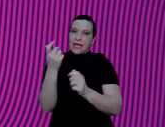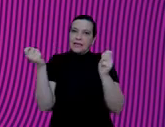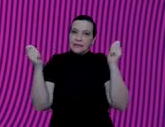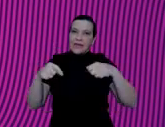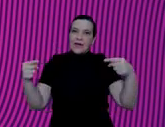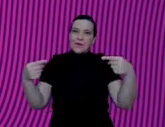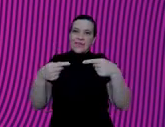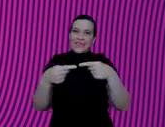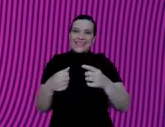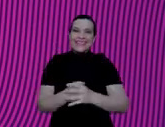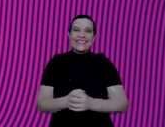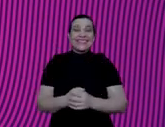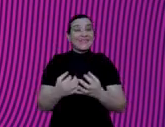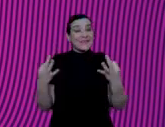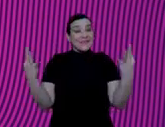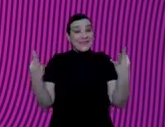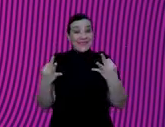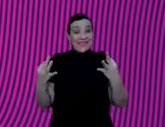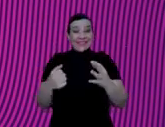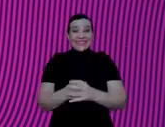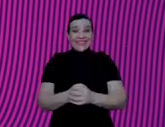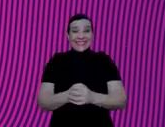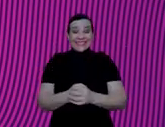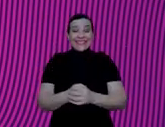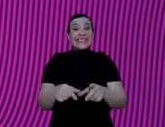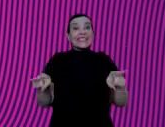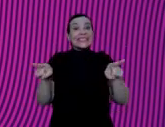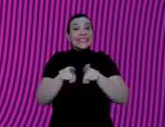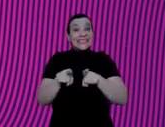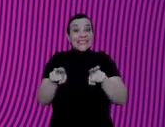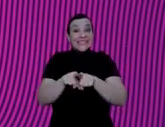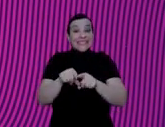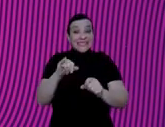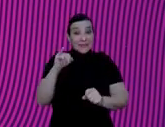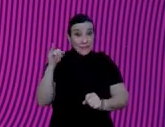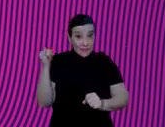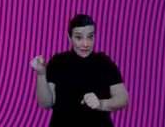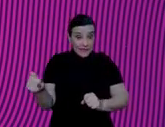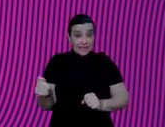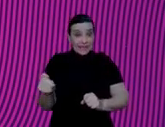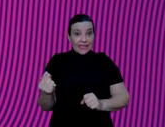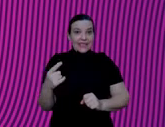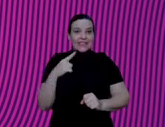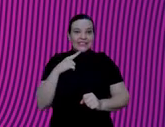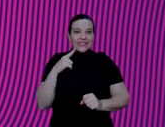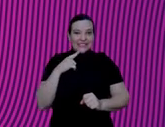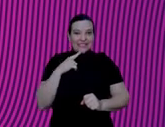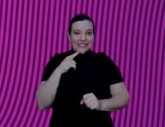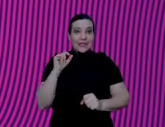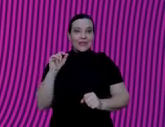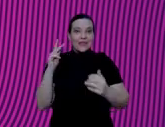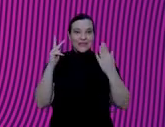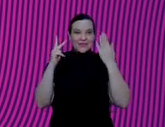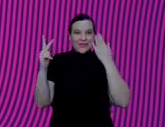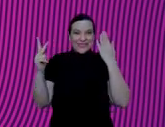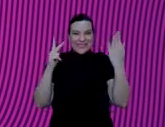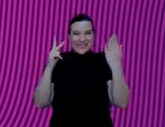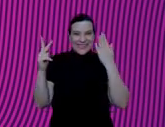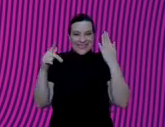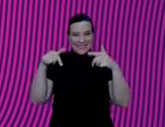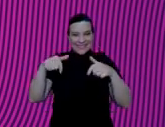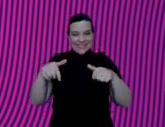Perfeito. E até aproveitando que nós temos um psiquiatra aqui conversando